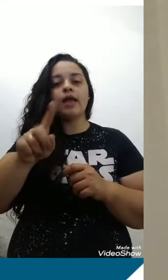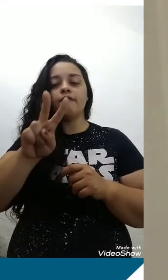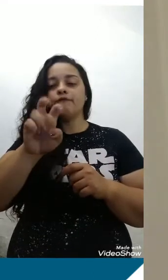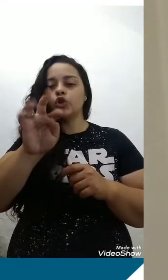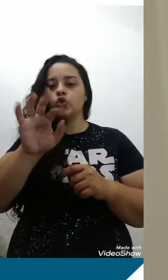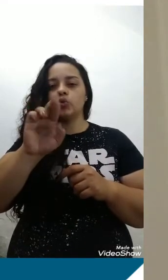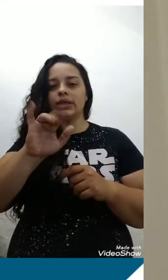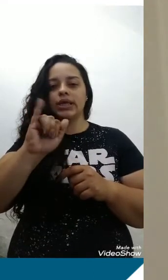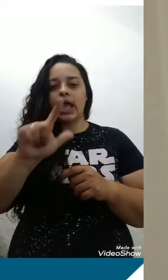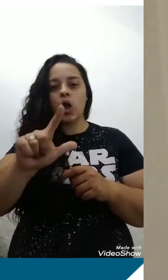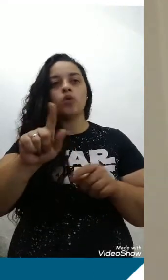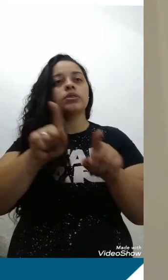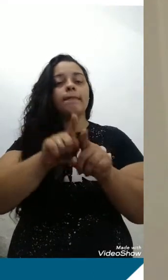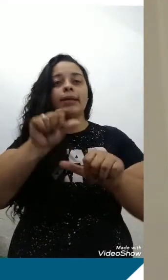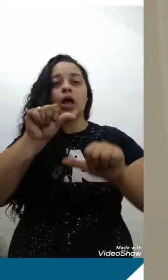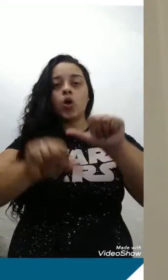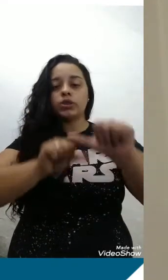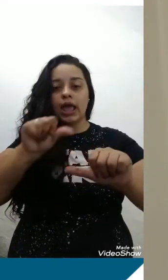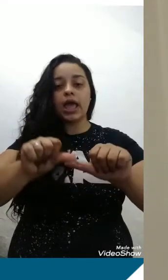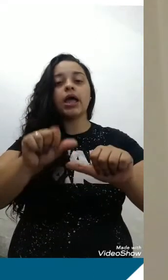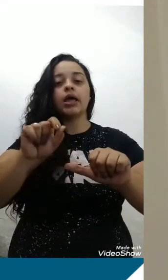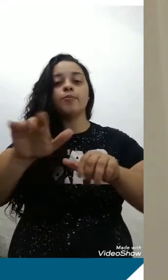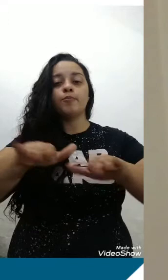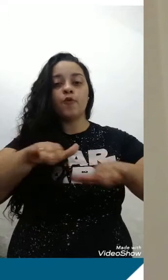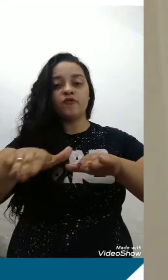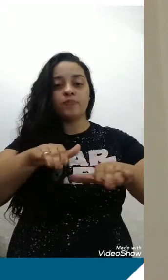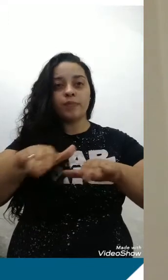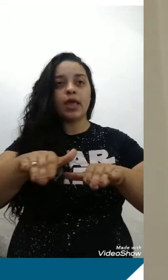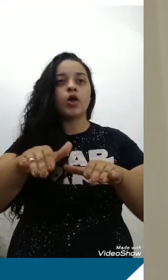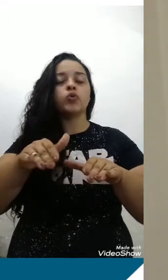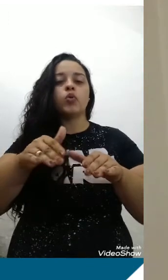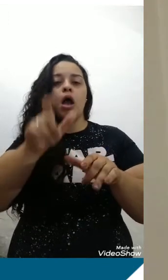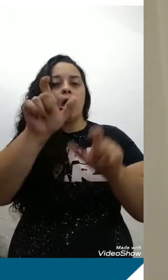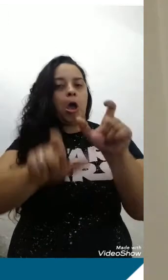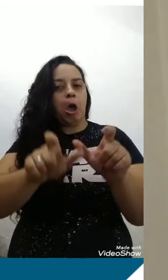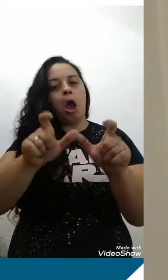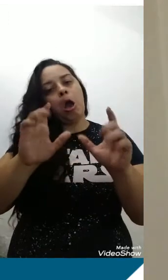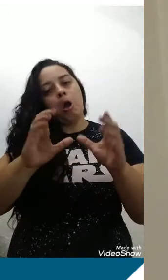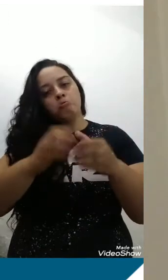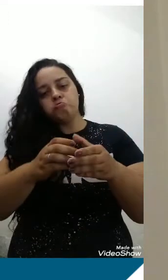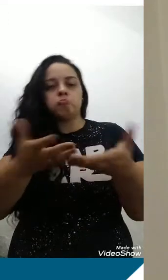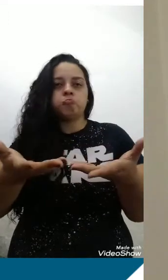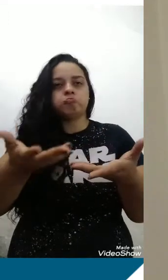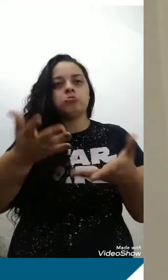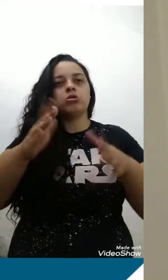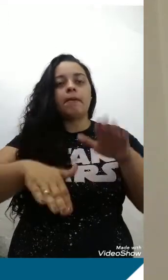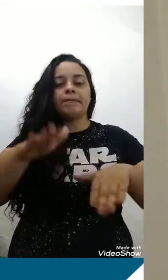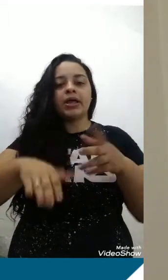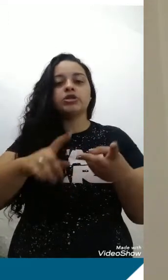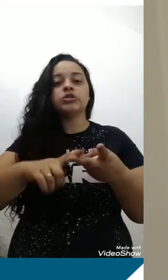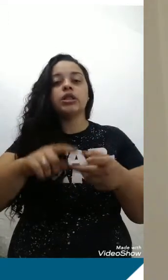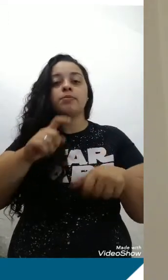uma grandeza vetorial que altera o movimento de algo, de um